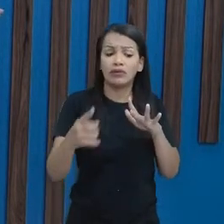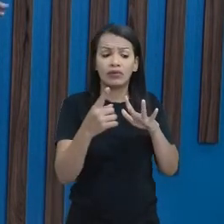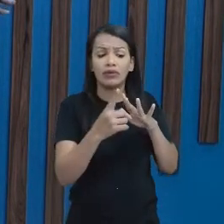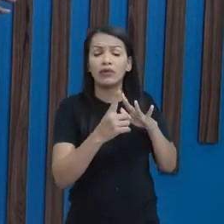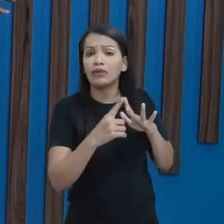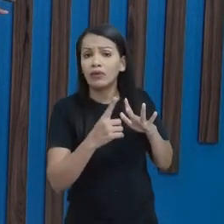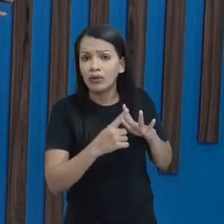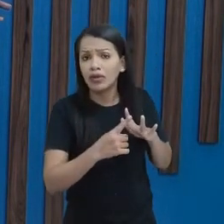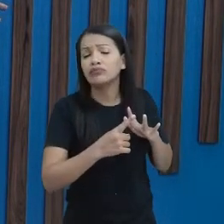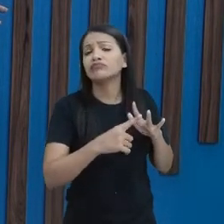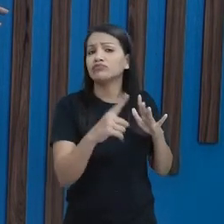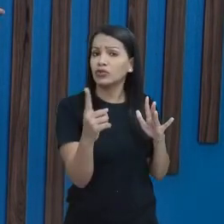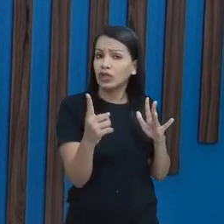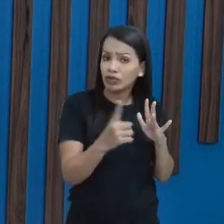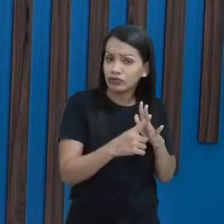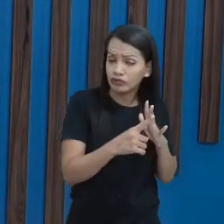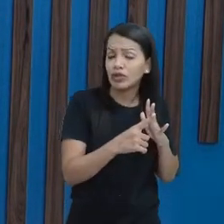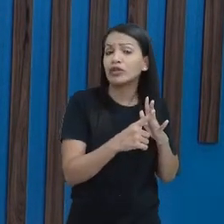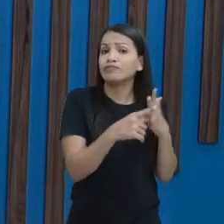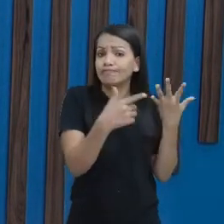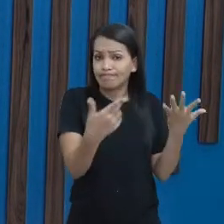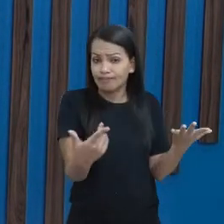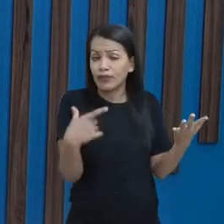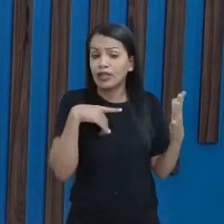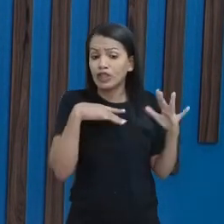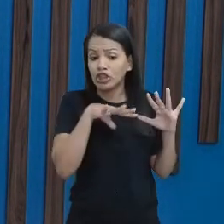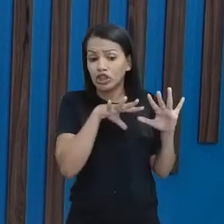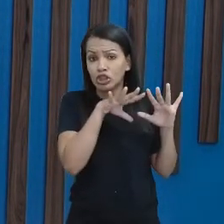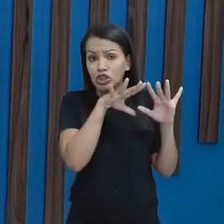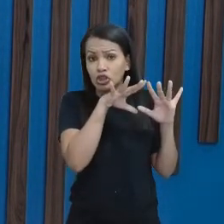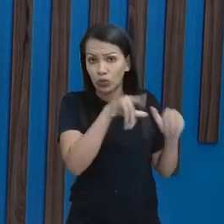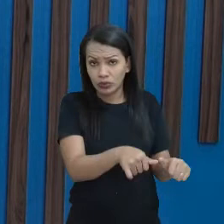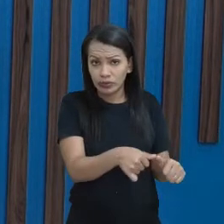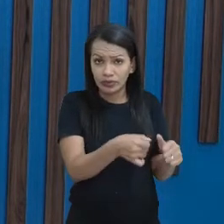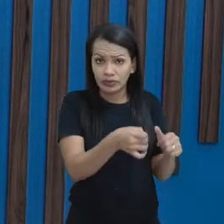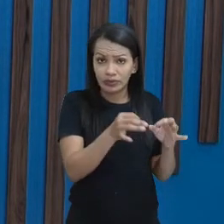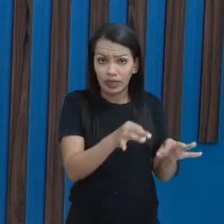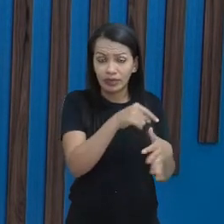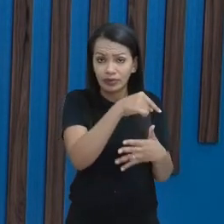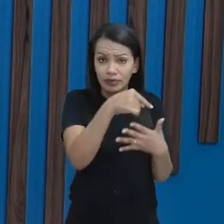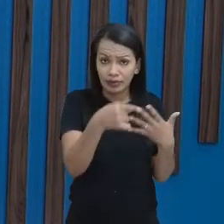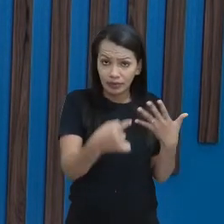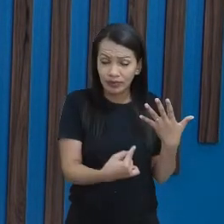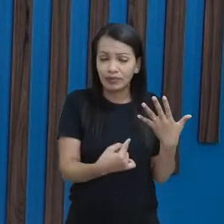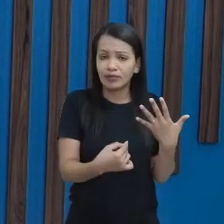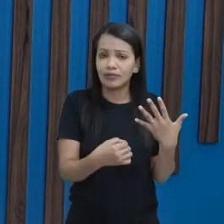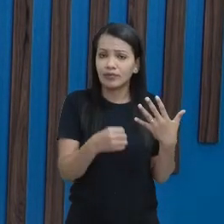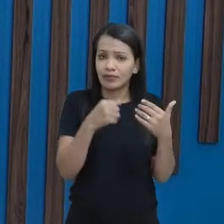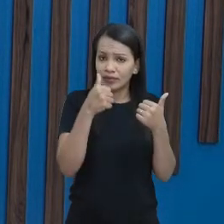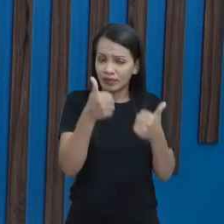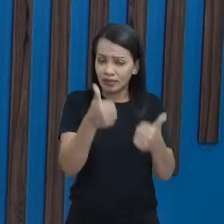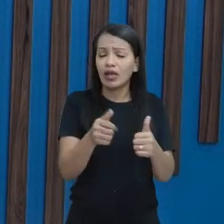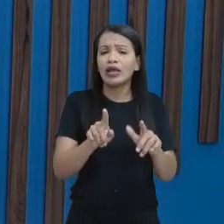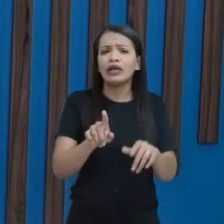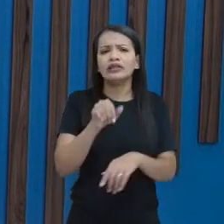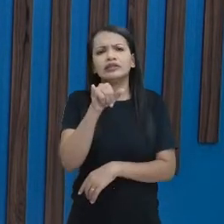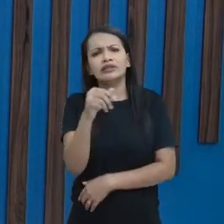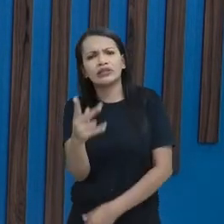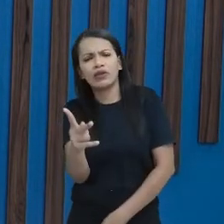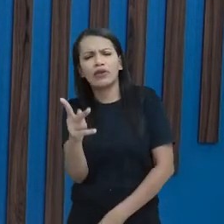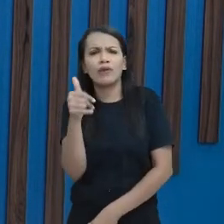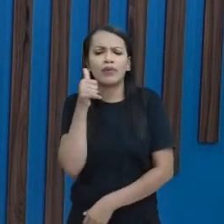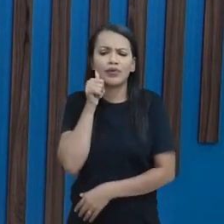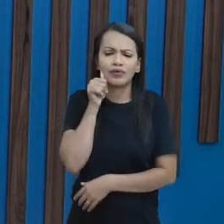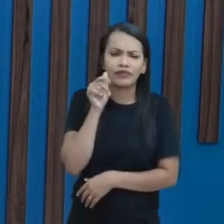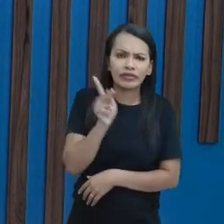né, um desfecho. Tem que ter todos os elementos, tá bom? Seu professor, sua